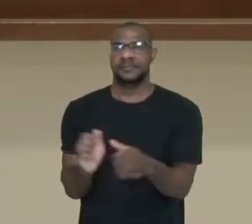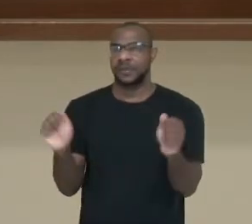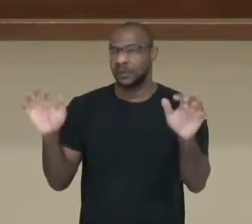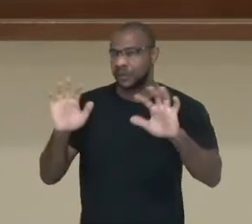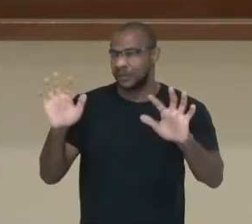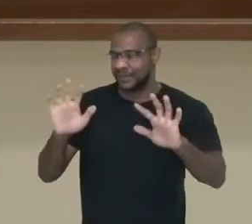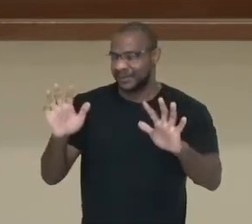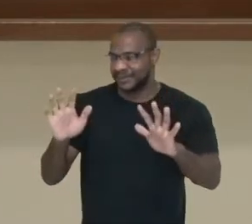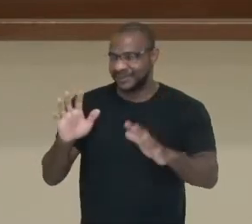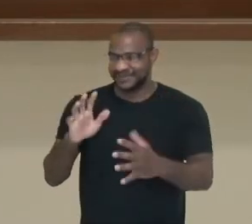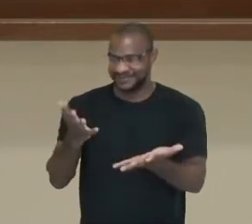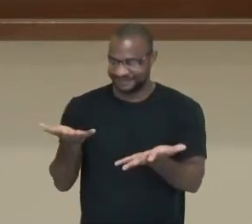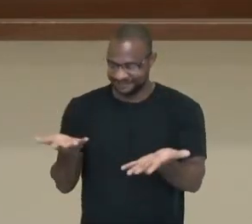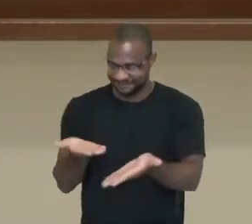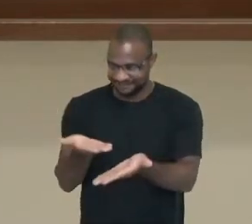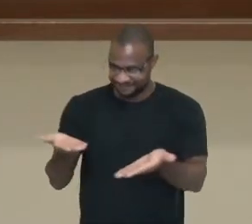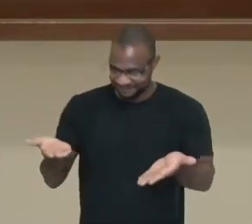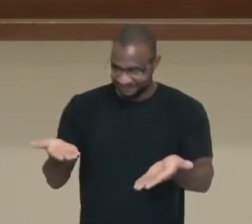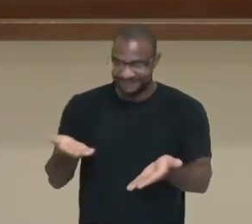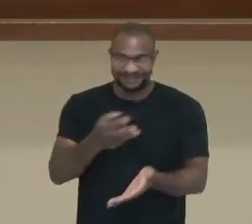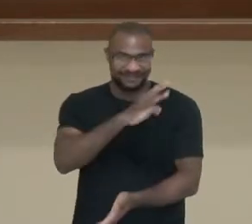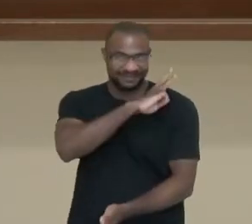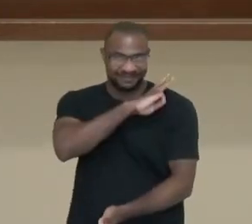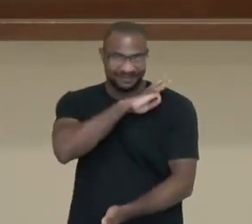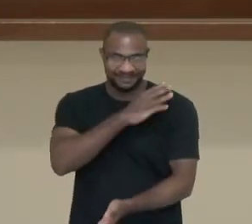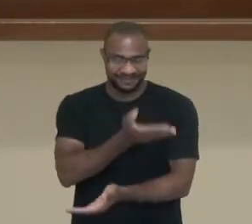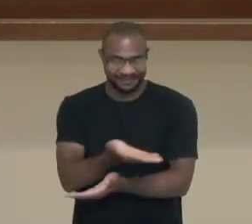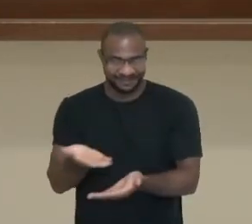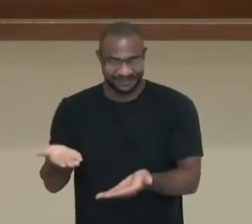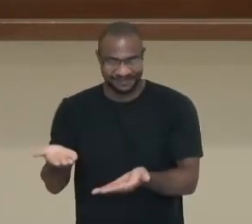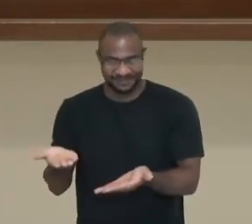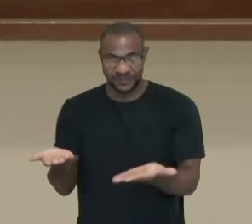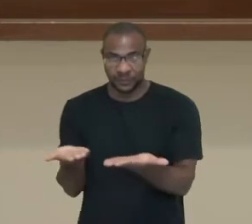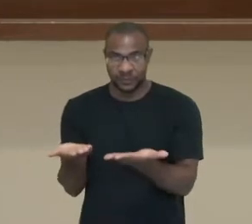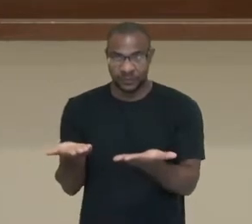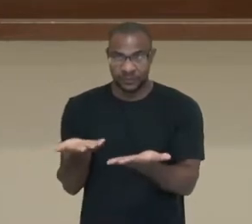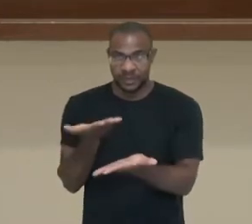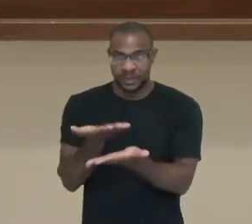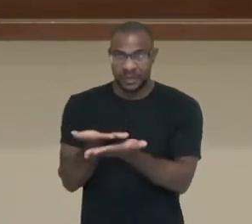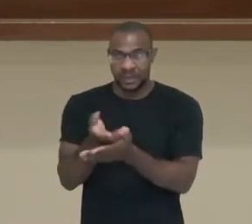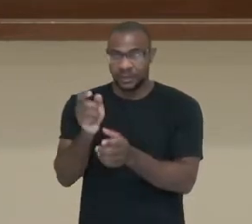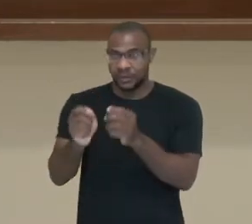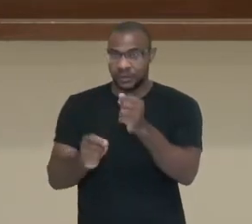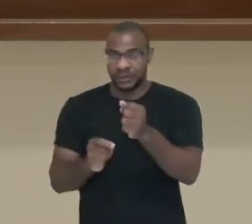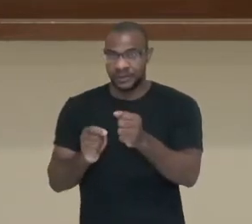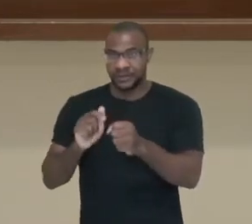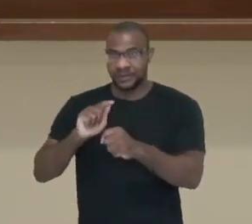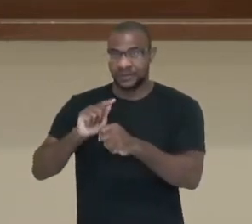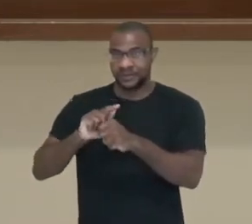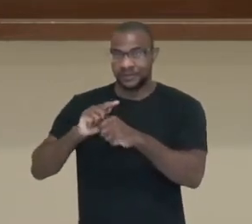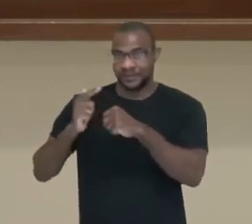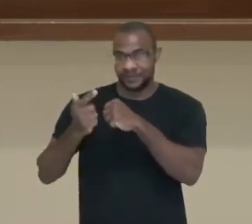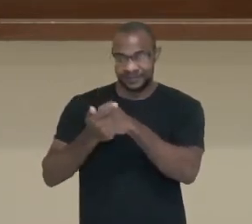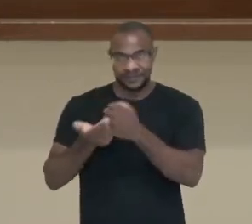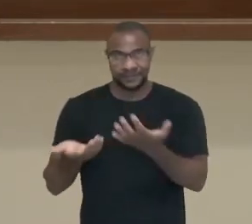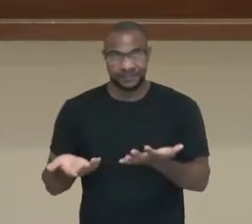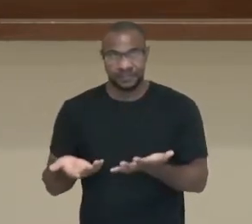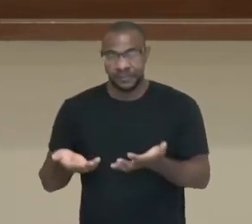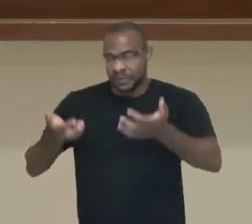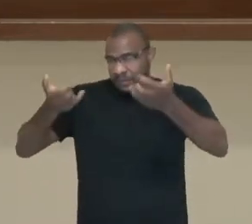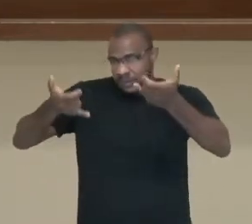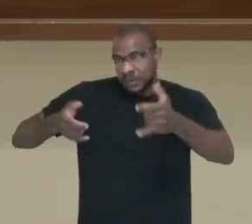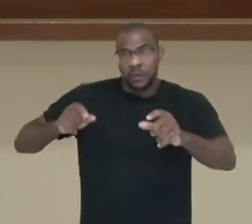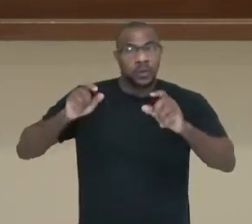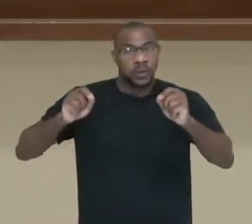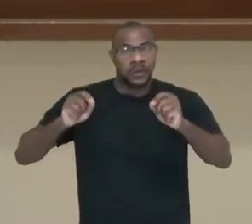Olá, alunos da terceira série, estamos para mais um encontro em Geografia e vamos falar sobre o quadro econômico da Rússia. Para falar